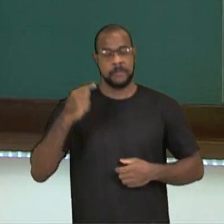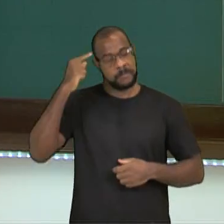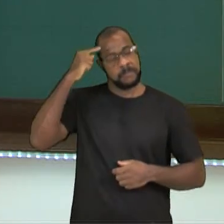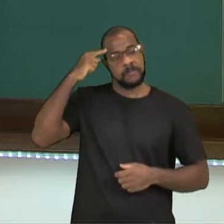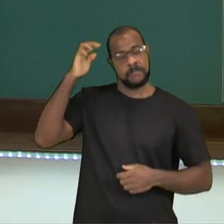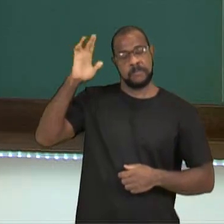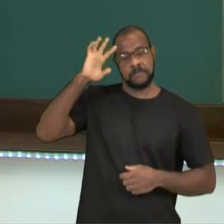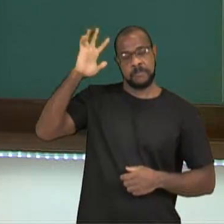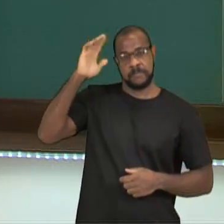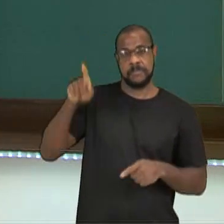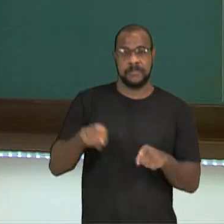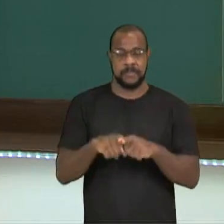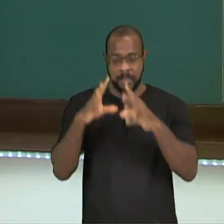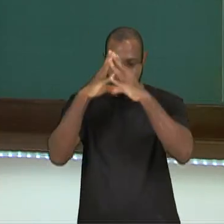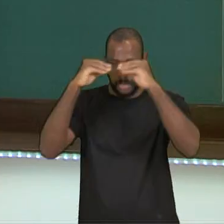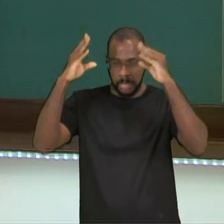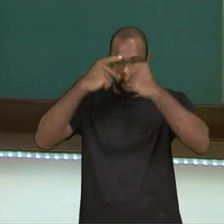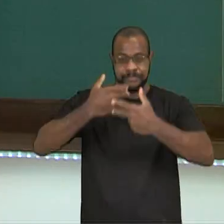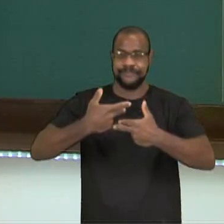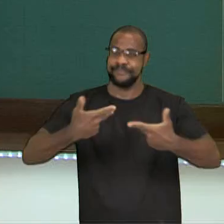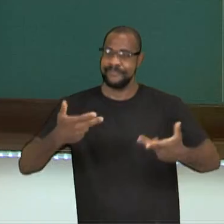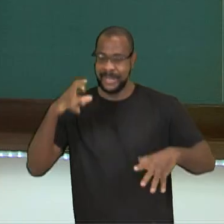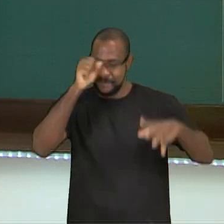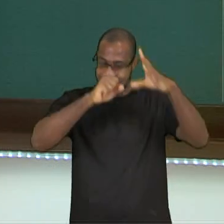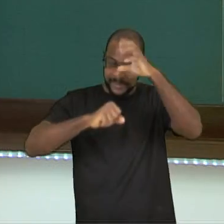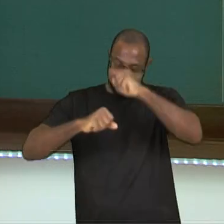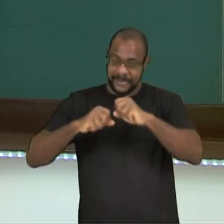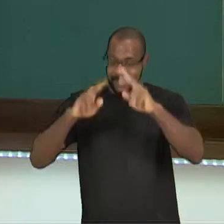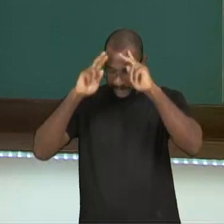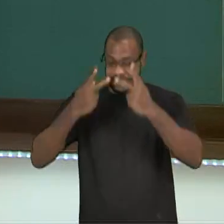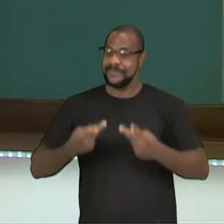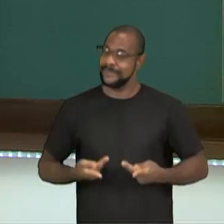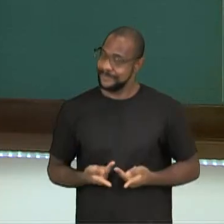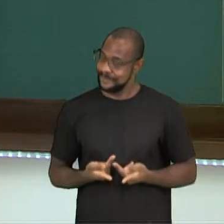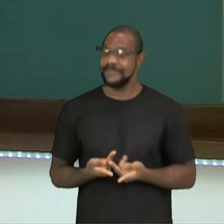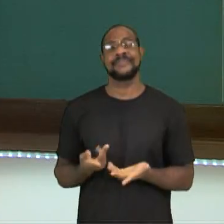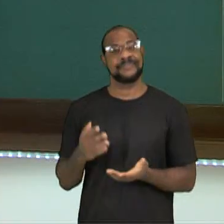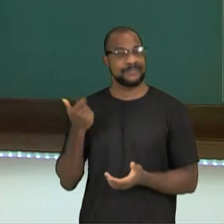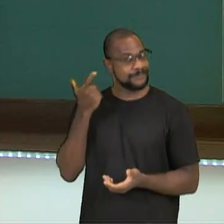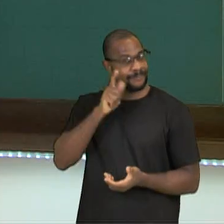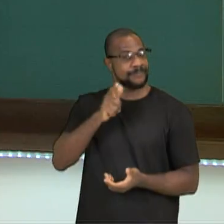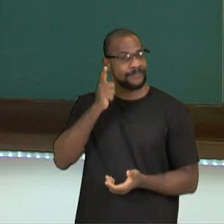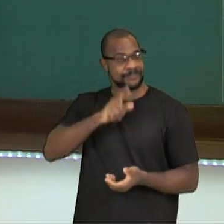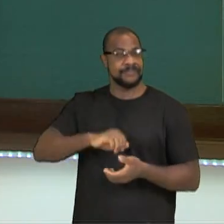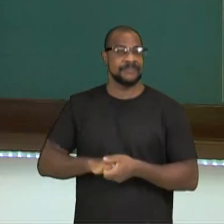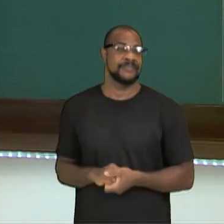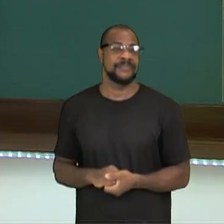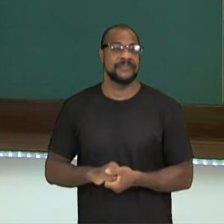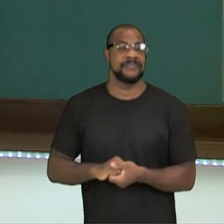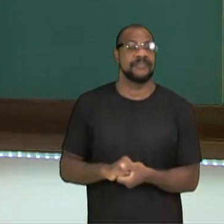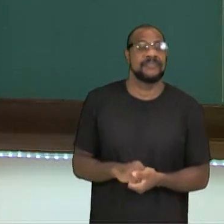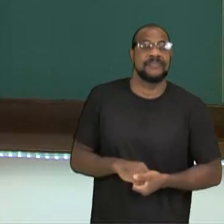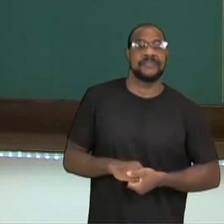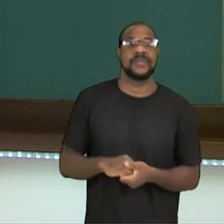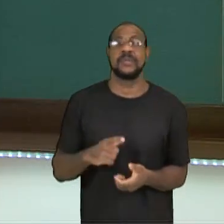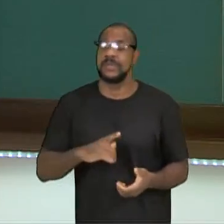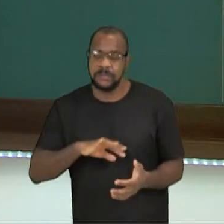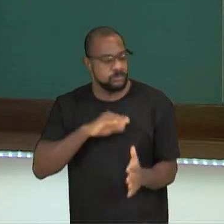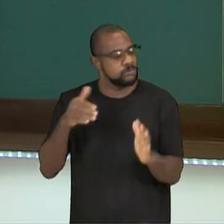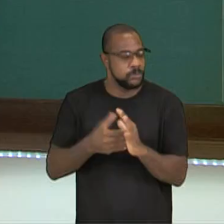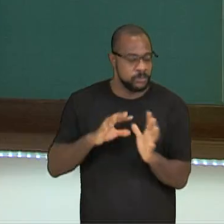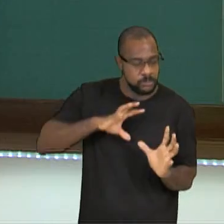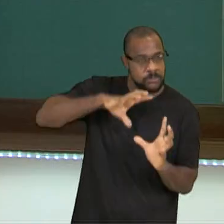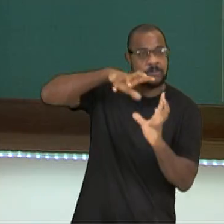e conceitos abstratos, coisas que eles não conseguiam fazer. O Homo sapiens sapiens é a espécie que conseguiu ocupar todos os continentes do planeta Terra.